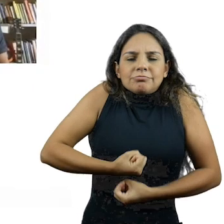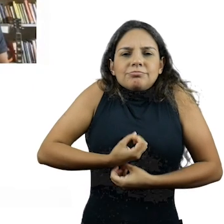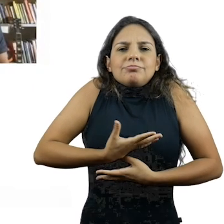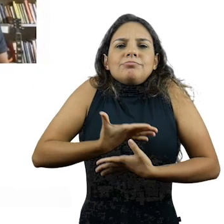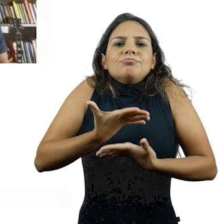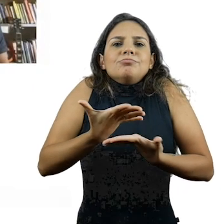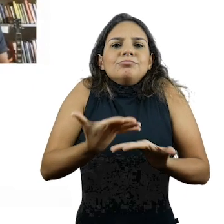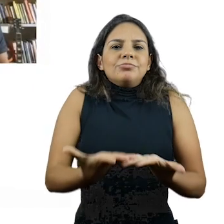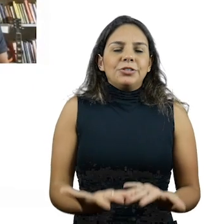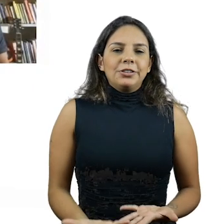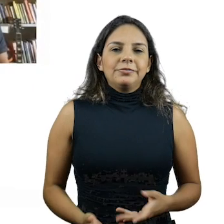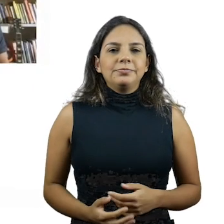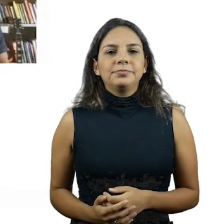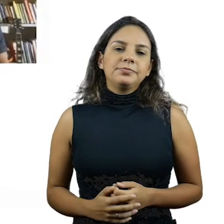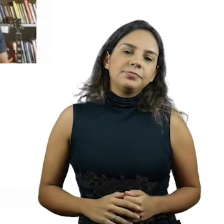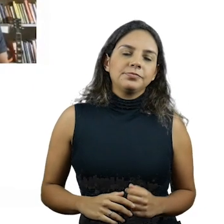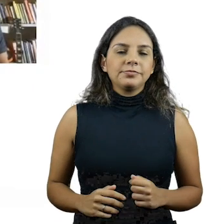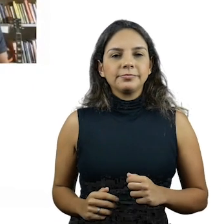luz.